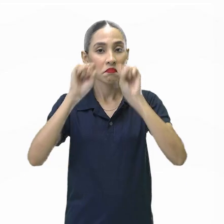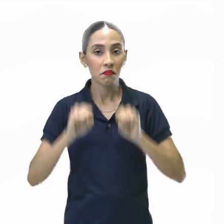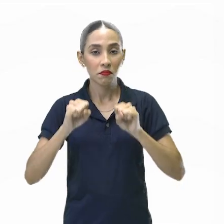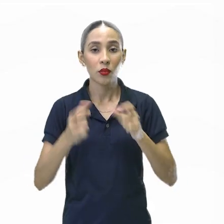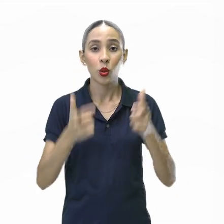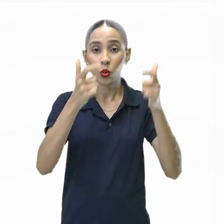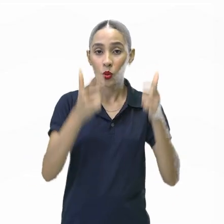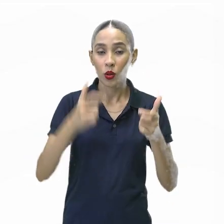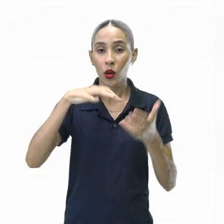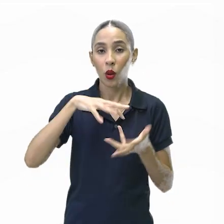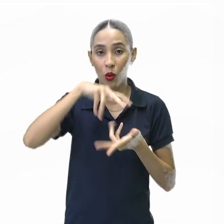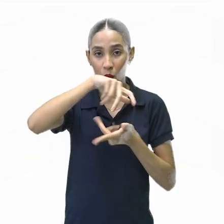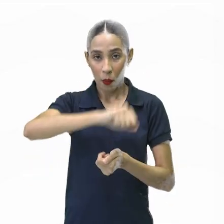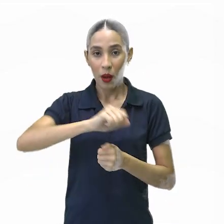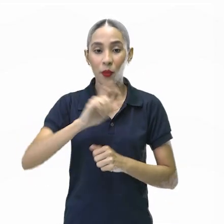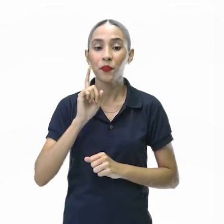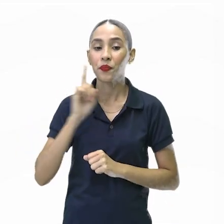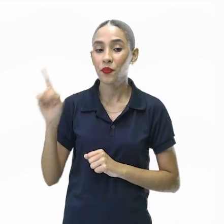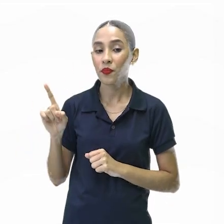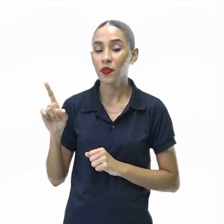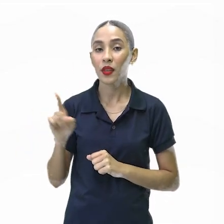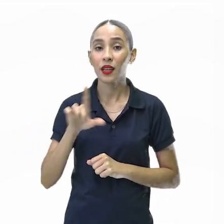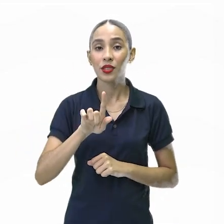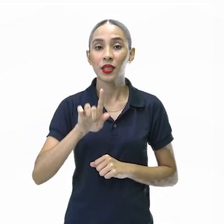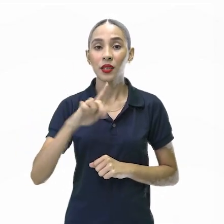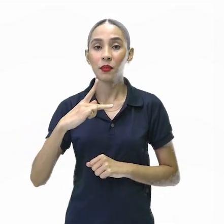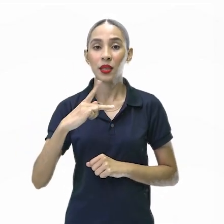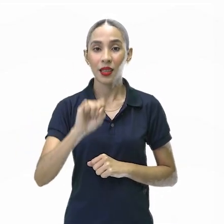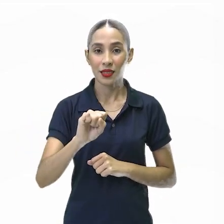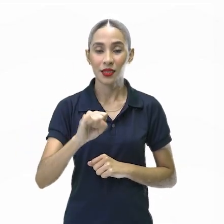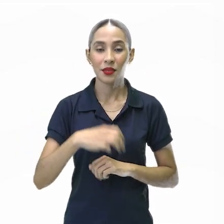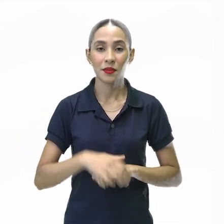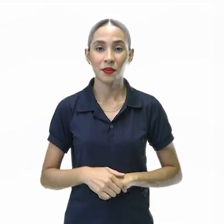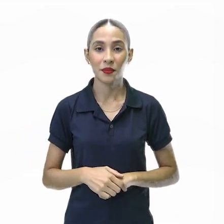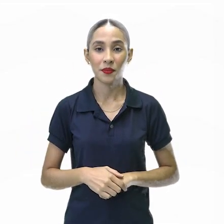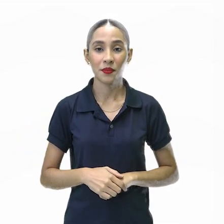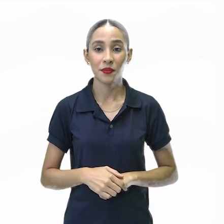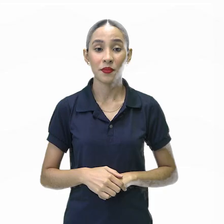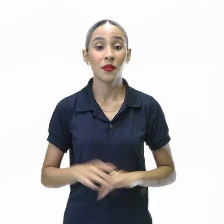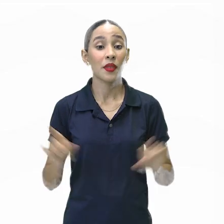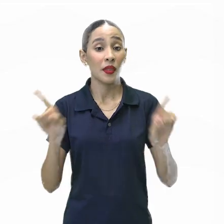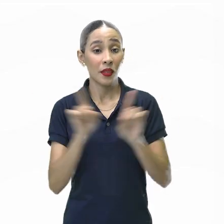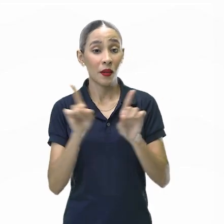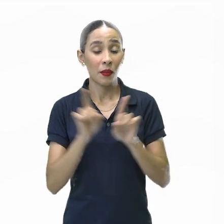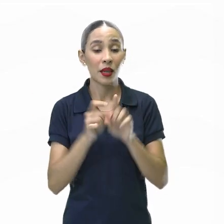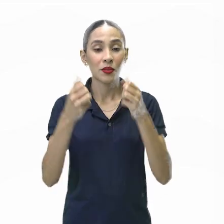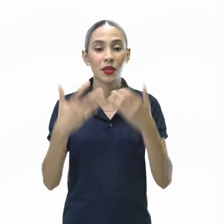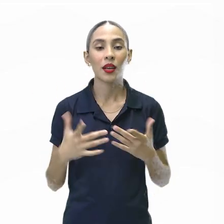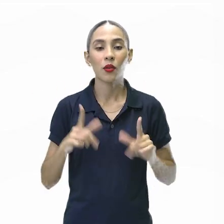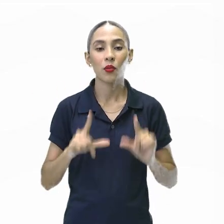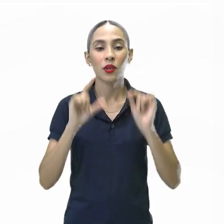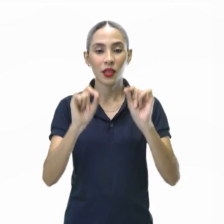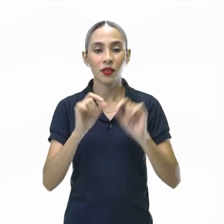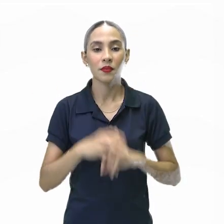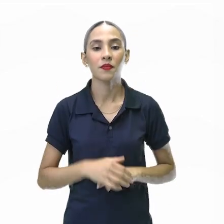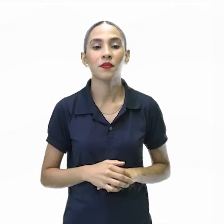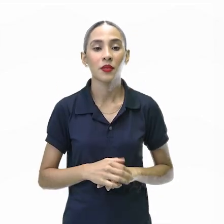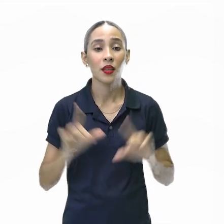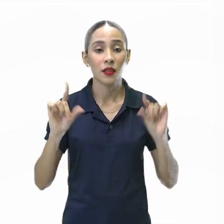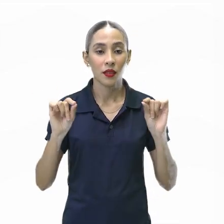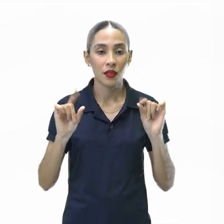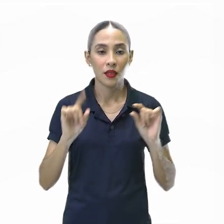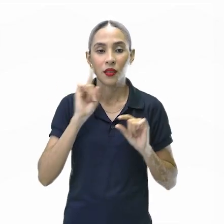posicionamento global, funcionam aí com o GPS. E não podemos deixar de falar também dos créditos de